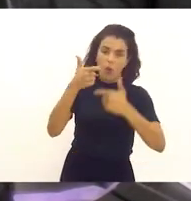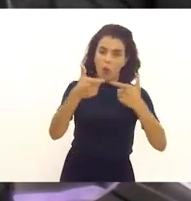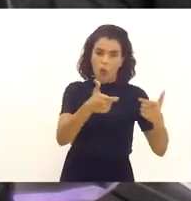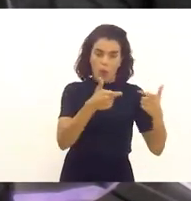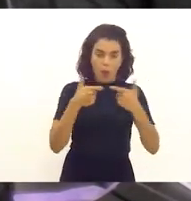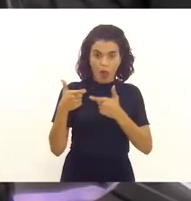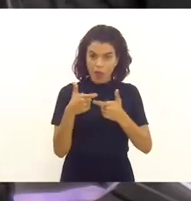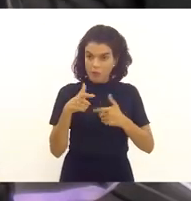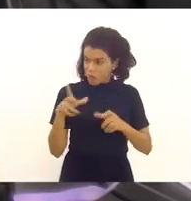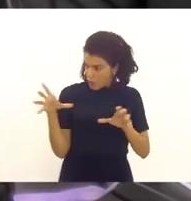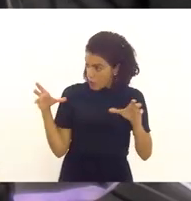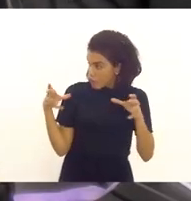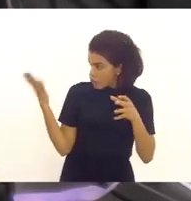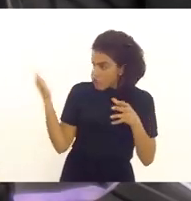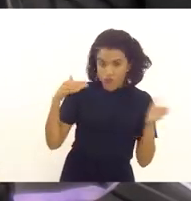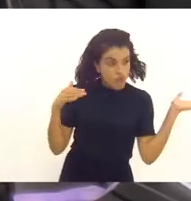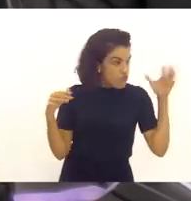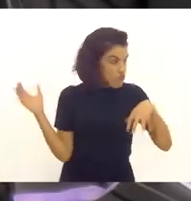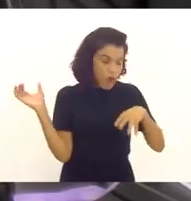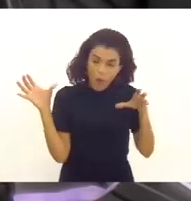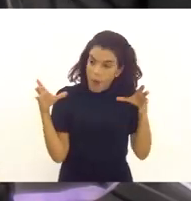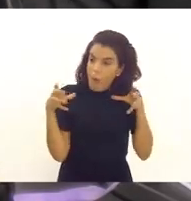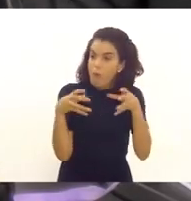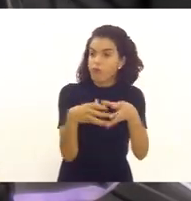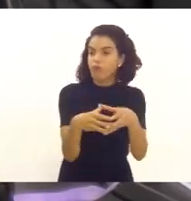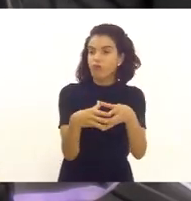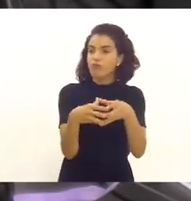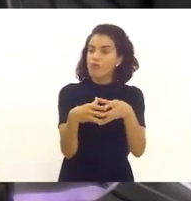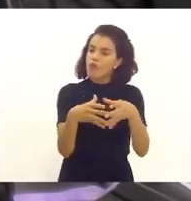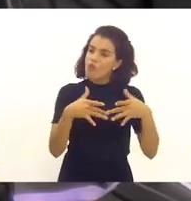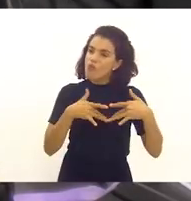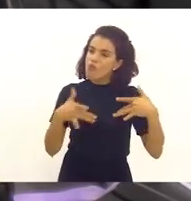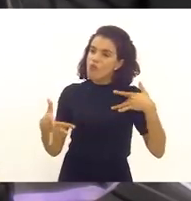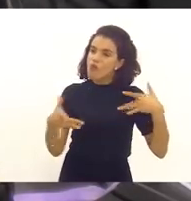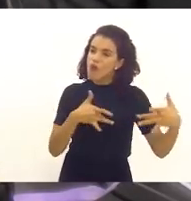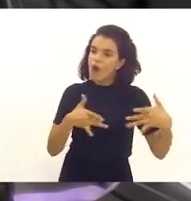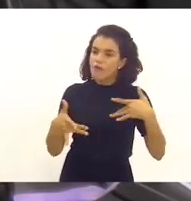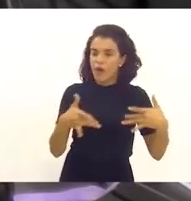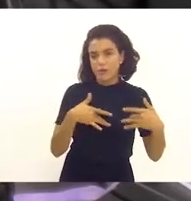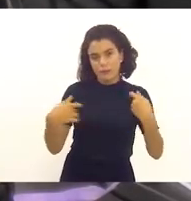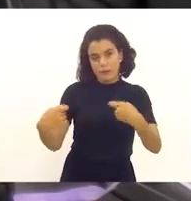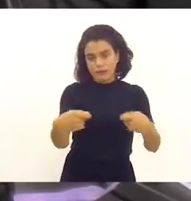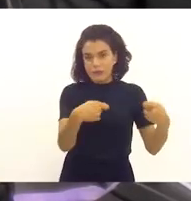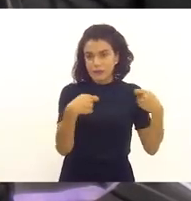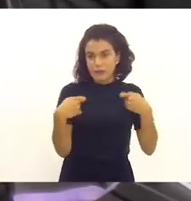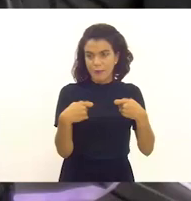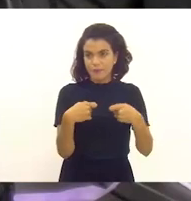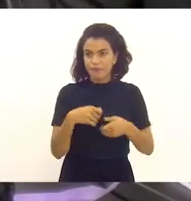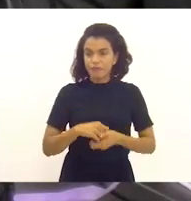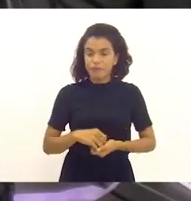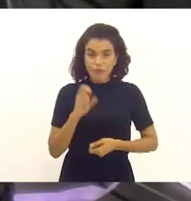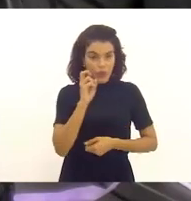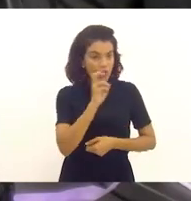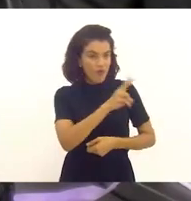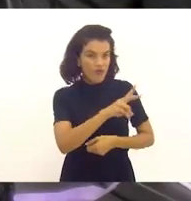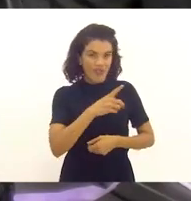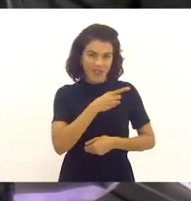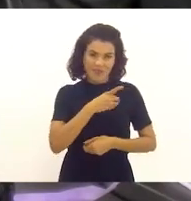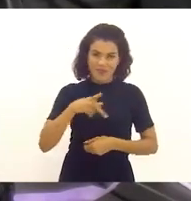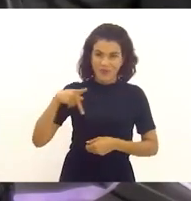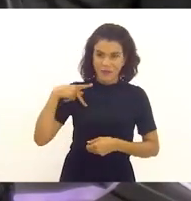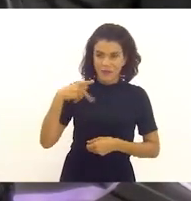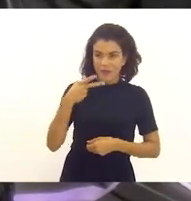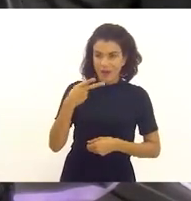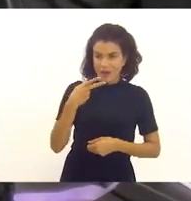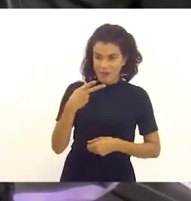vamos juntar as mulheres vamos ter as responsabilidades esse afeto que é tão caro a nós aqui vi a defensora falando a respeito